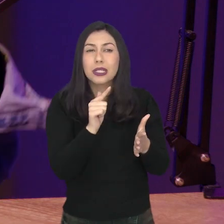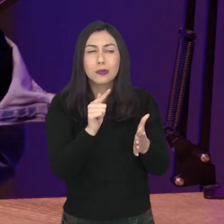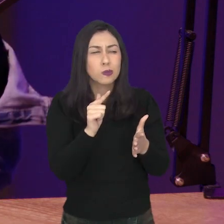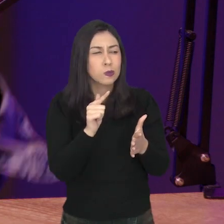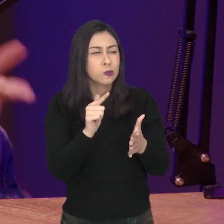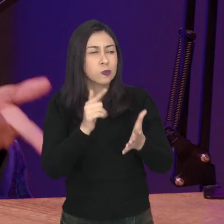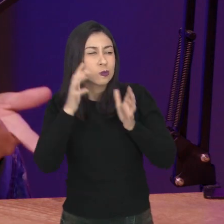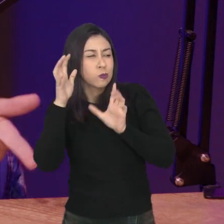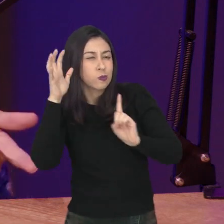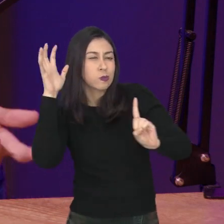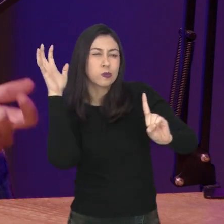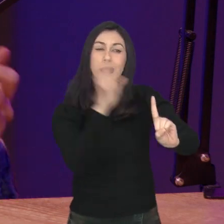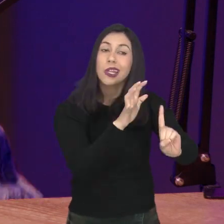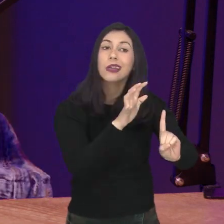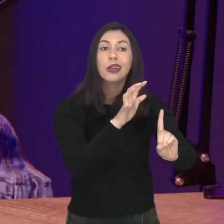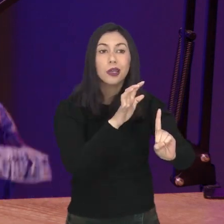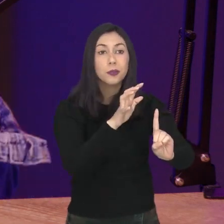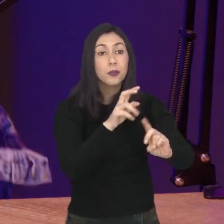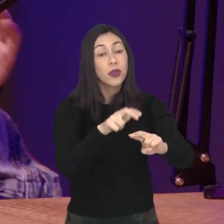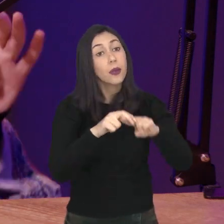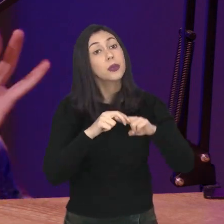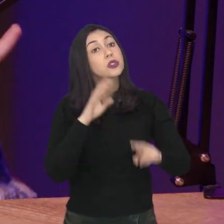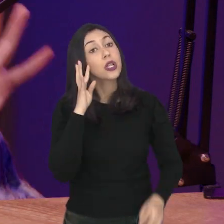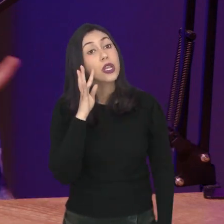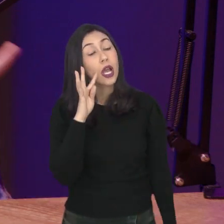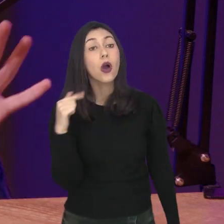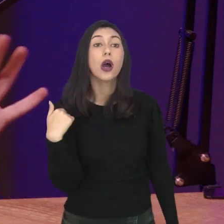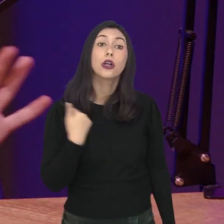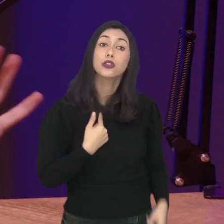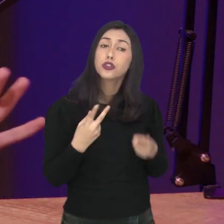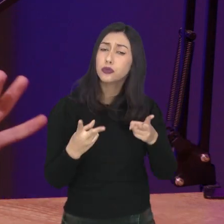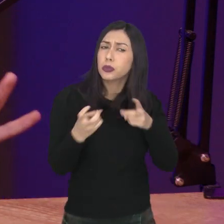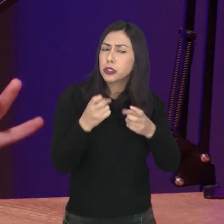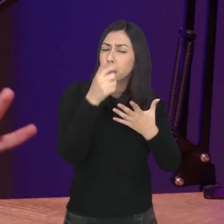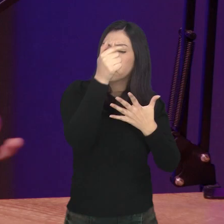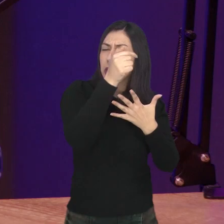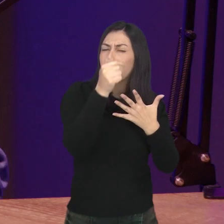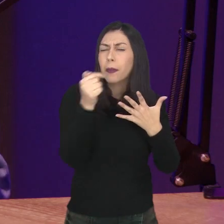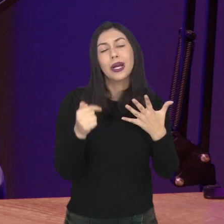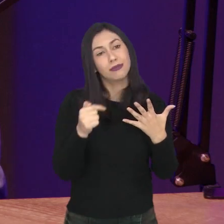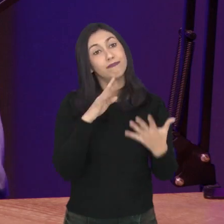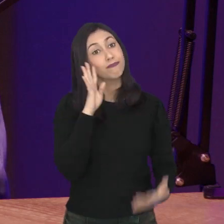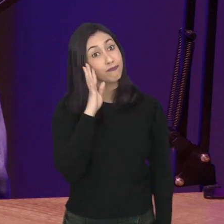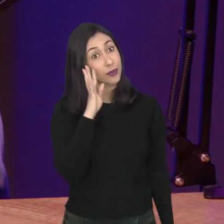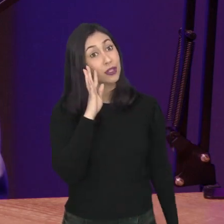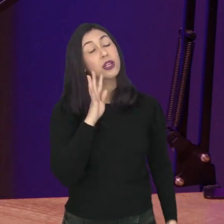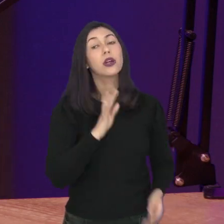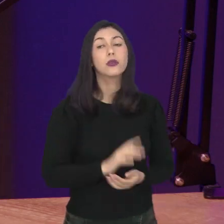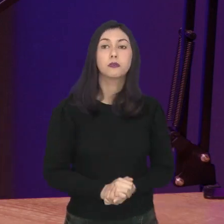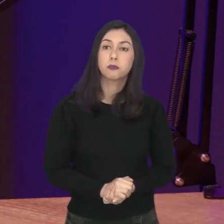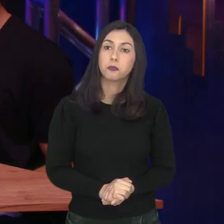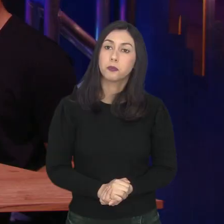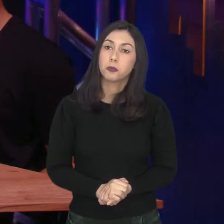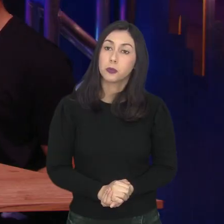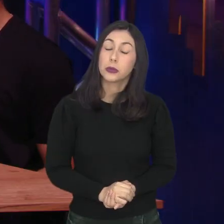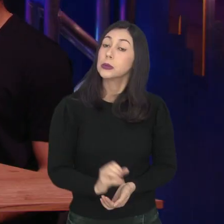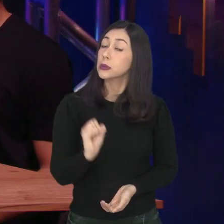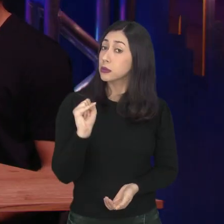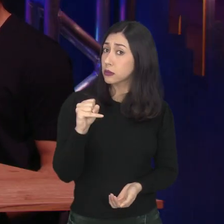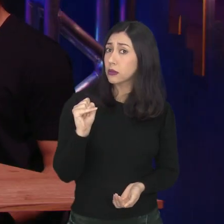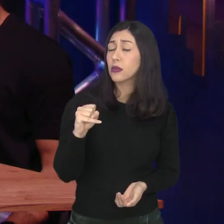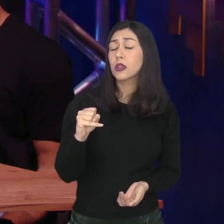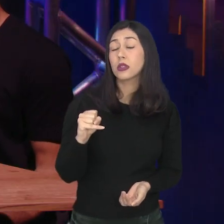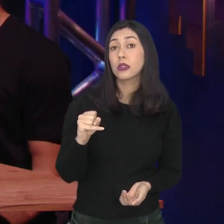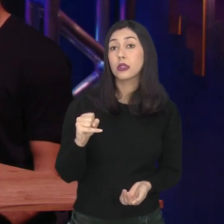ele vai então atacar. Então, é legal porque a gente já começa a identificar alguns pontos. E isso é bem bacana. Isso